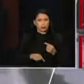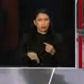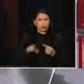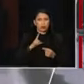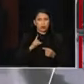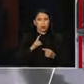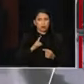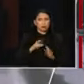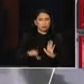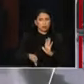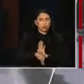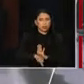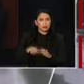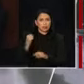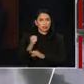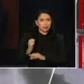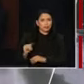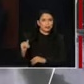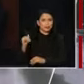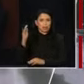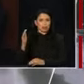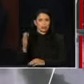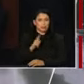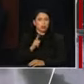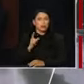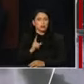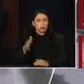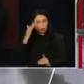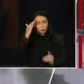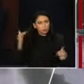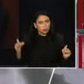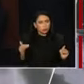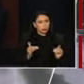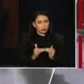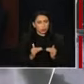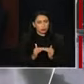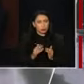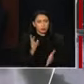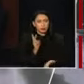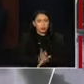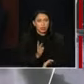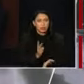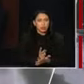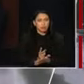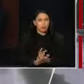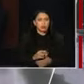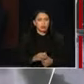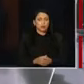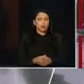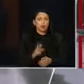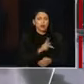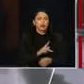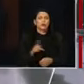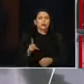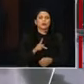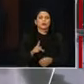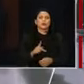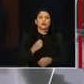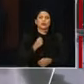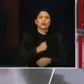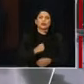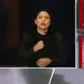grave. Com o mesmo entendimento, o saudoso professor e colega de